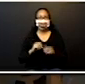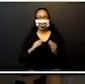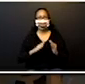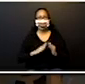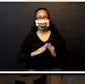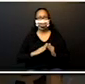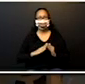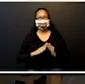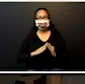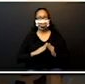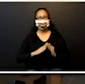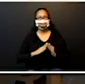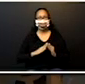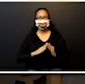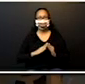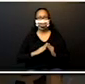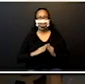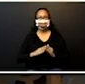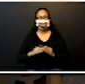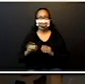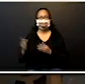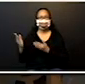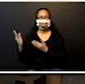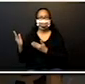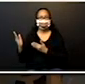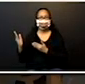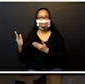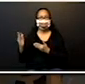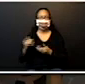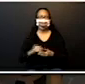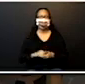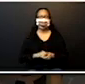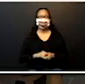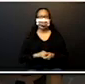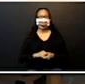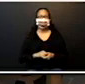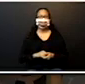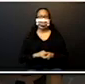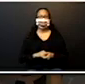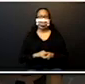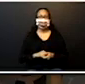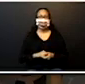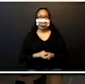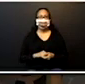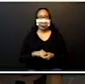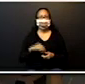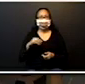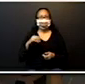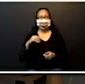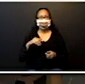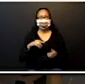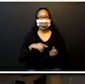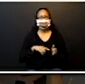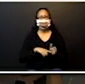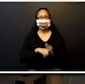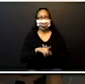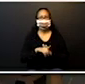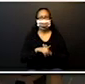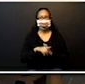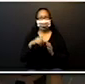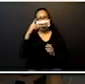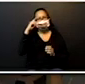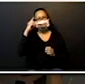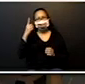ali, ó, o símbolo do caderninho com lápis? Tá certo? Tirar dúvidas e corrigir as atividades